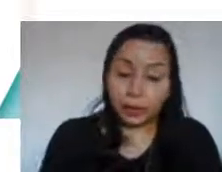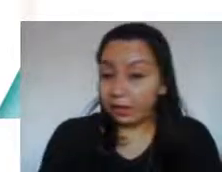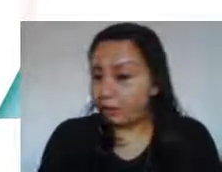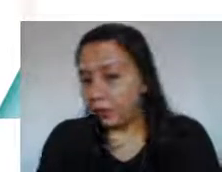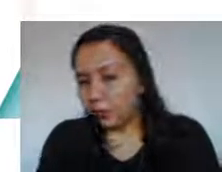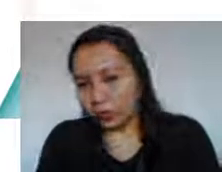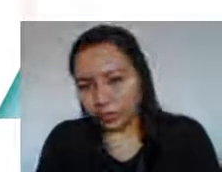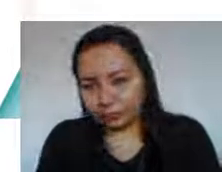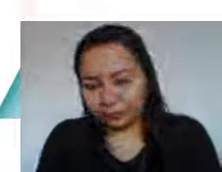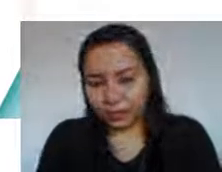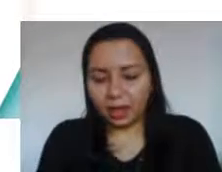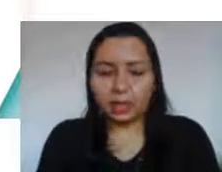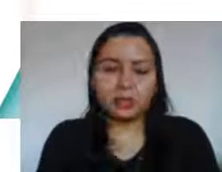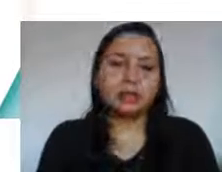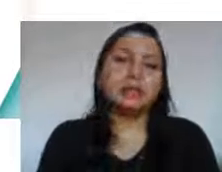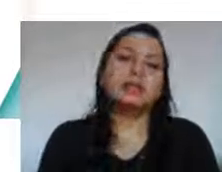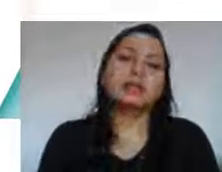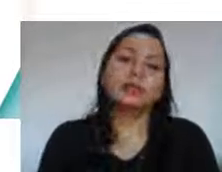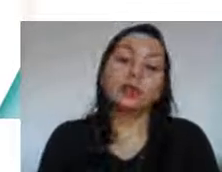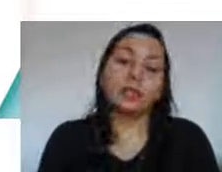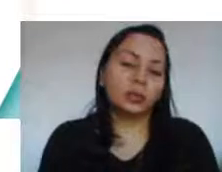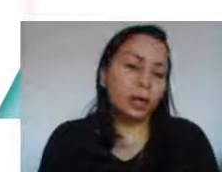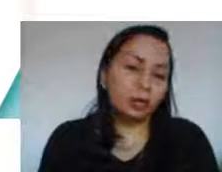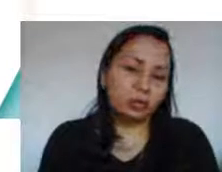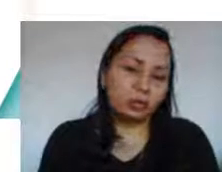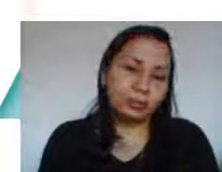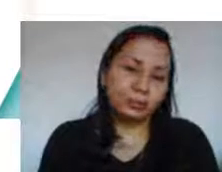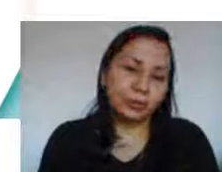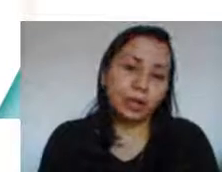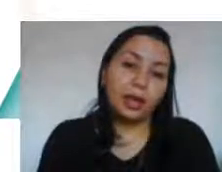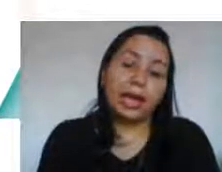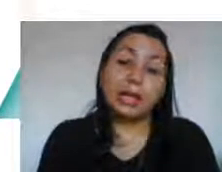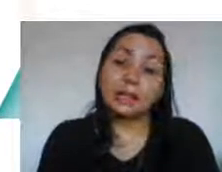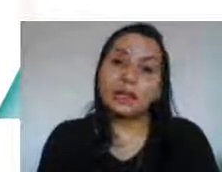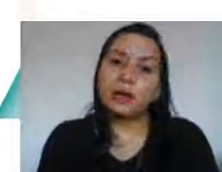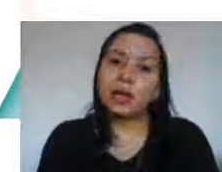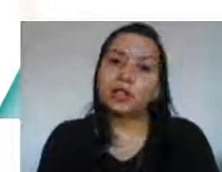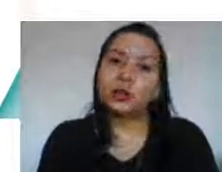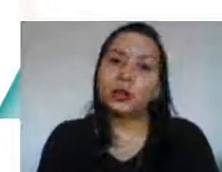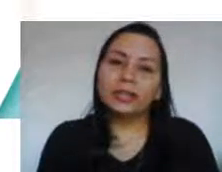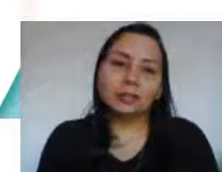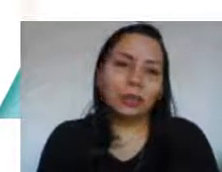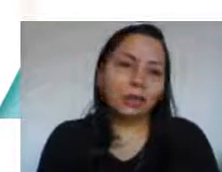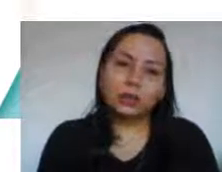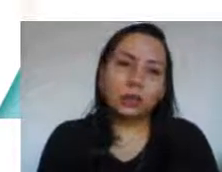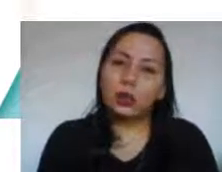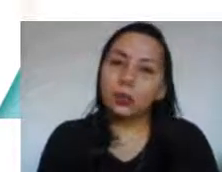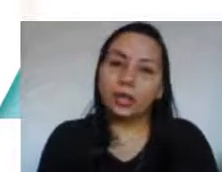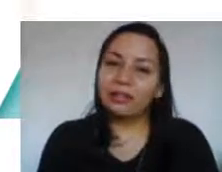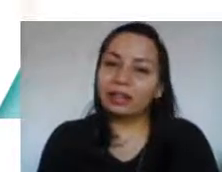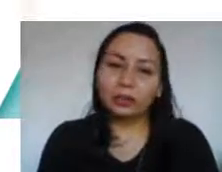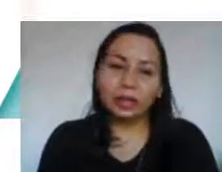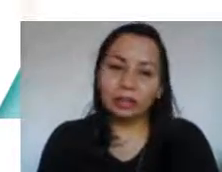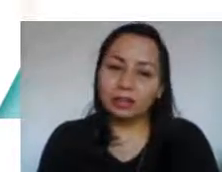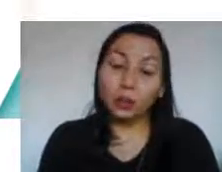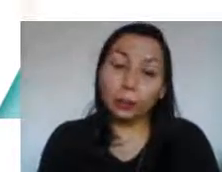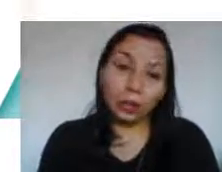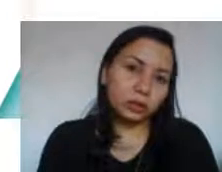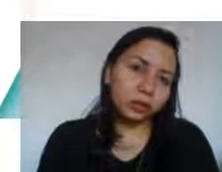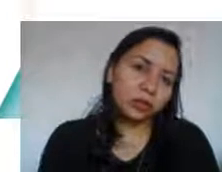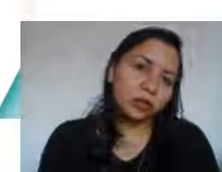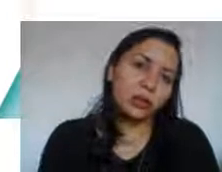Mas para que venham a ocorrer esses procedimentos, é necessário que haja conhecimento de como que a natureza